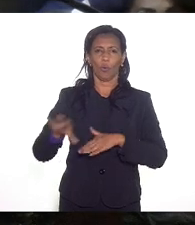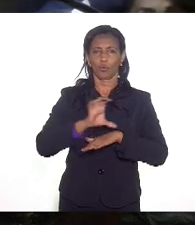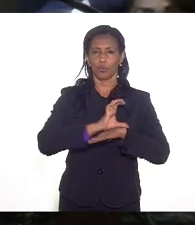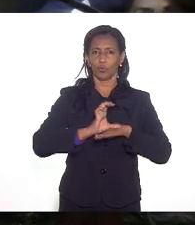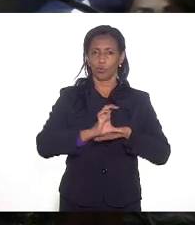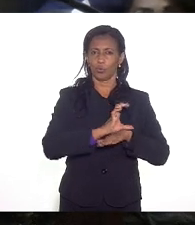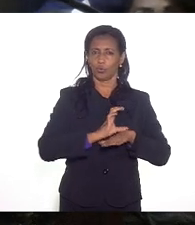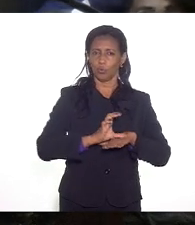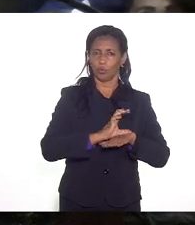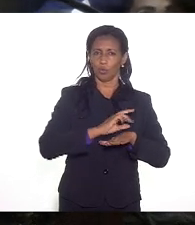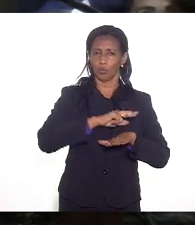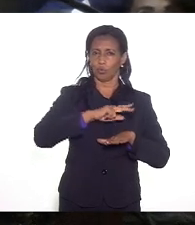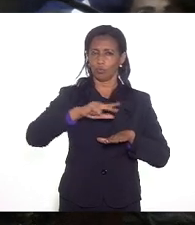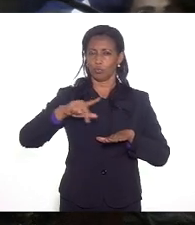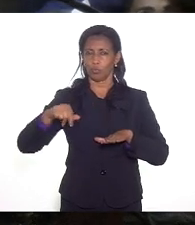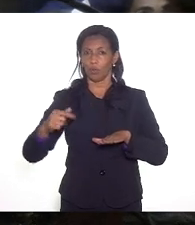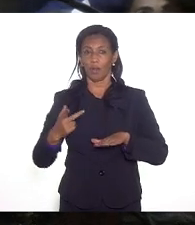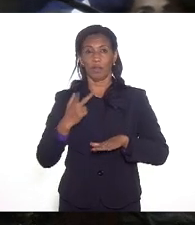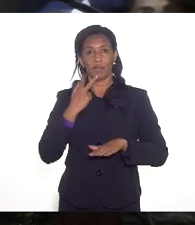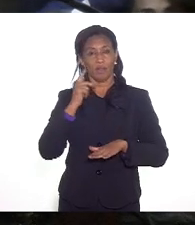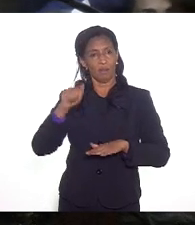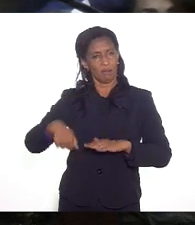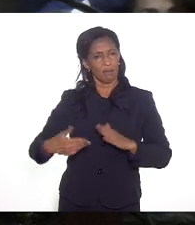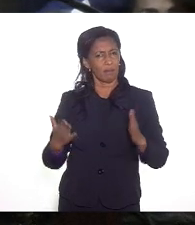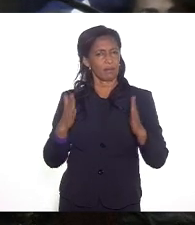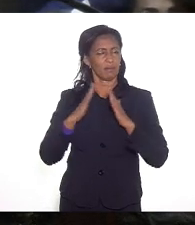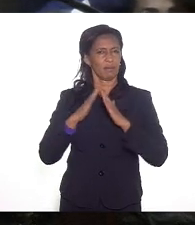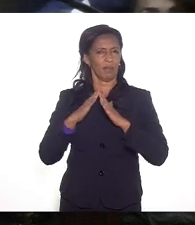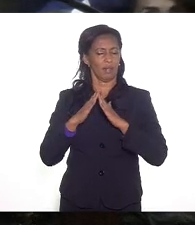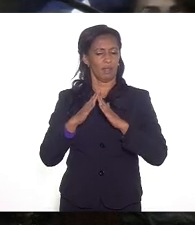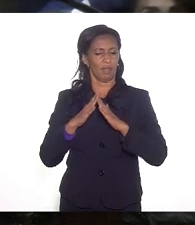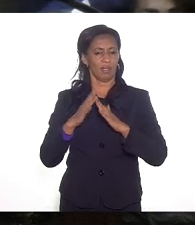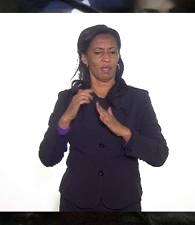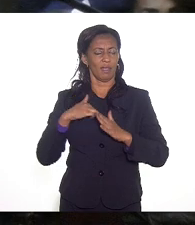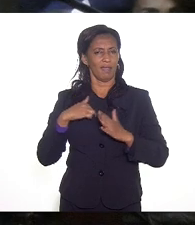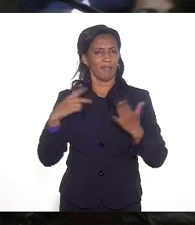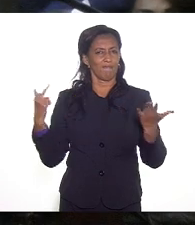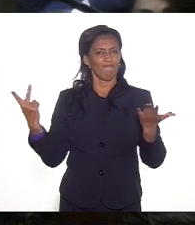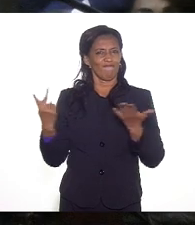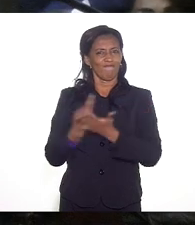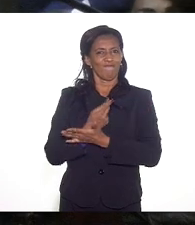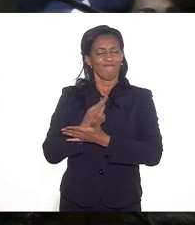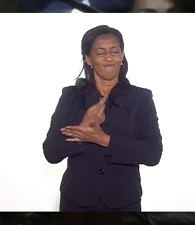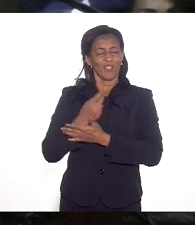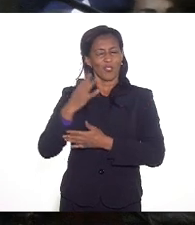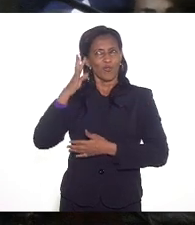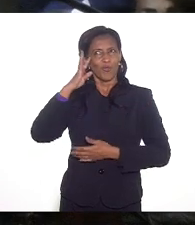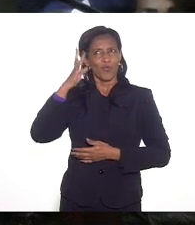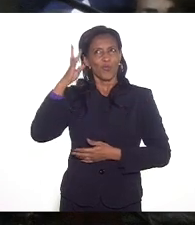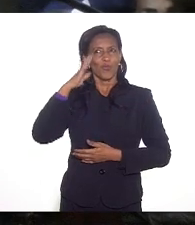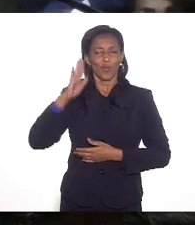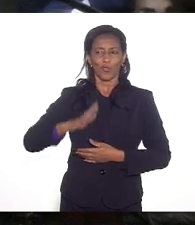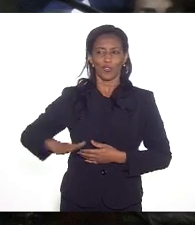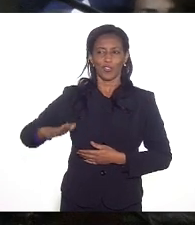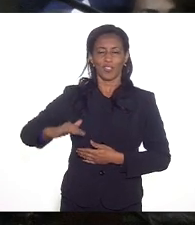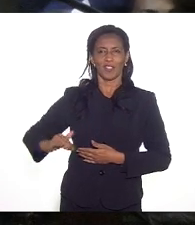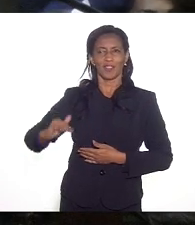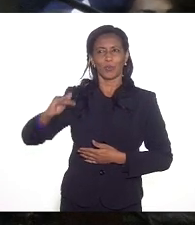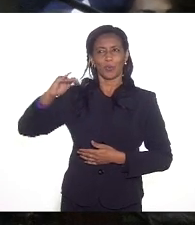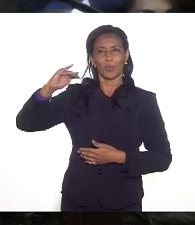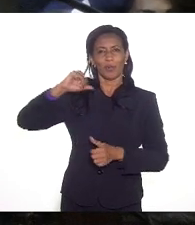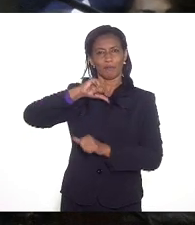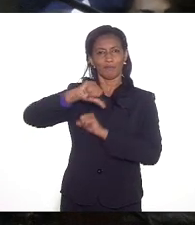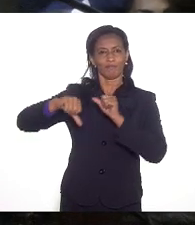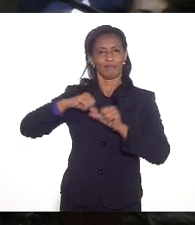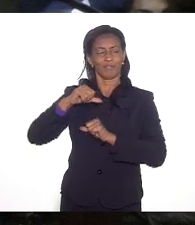constituições e dizer que aqui nessa casa eu Realizei o sonho de criança de ser deputado estadual